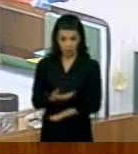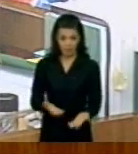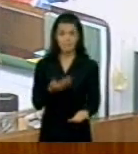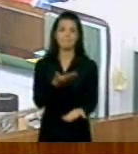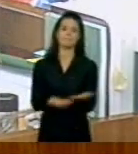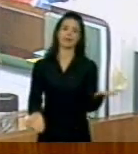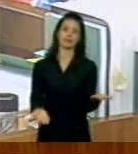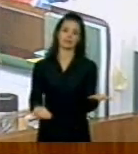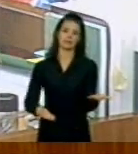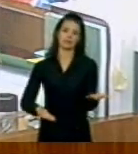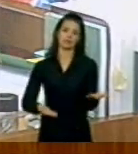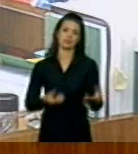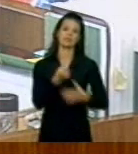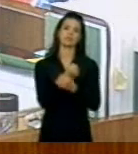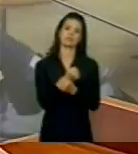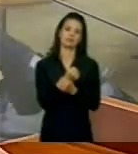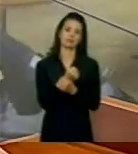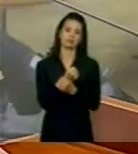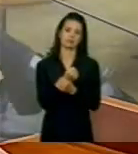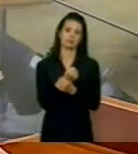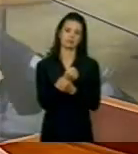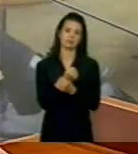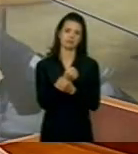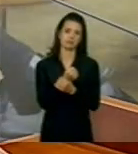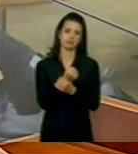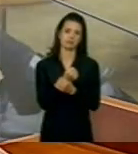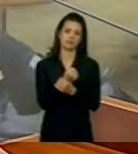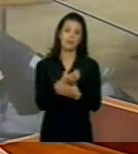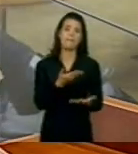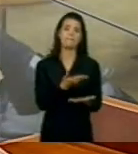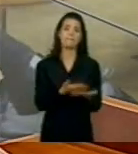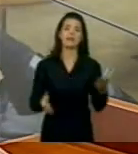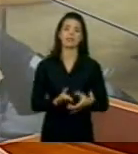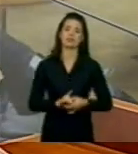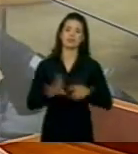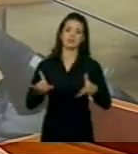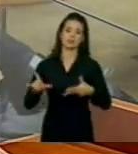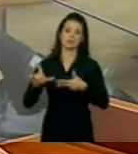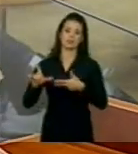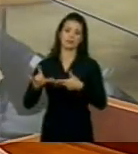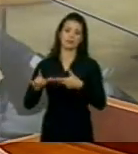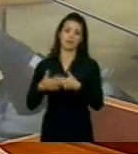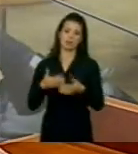perde-se em grande medida aquilo que alimenta a independência do legislativo em qualquer nação.